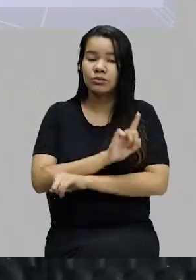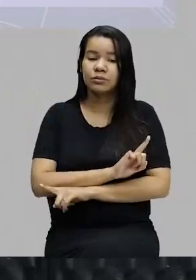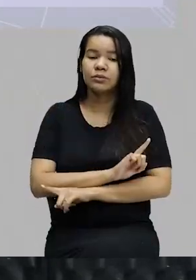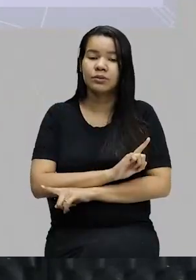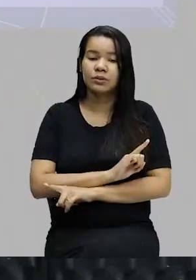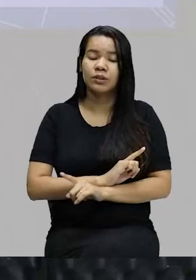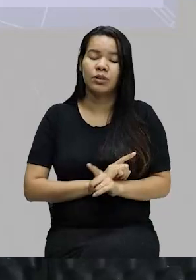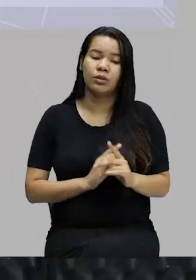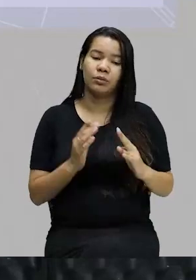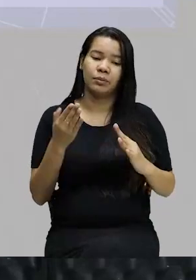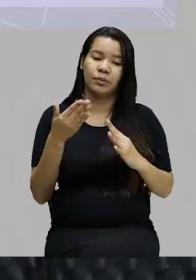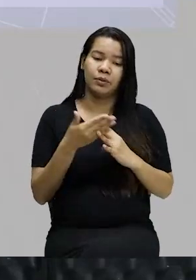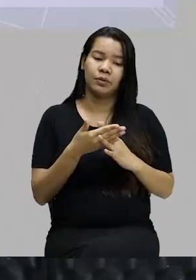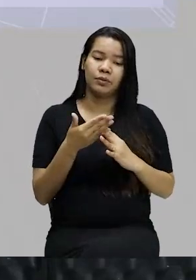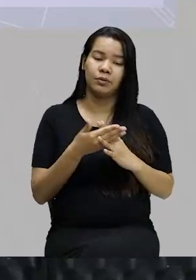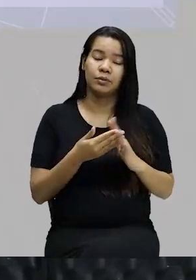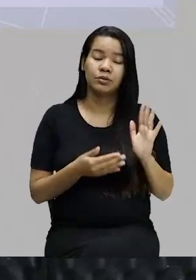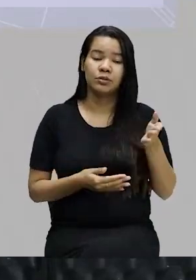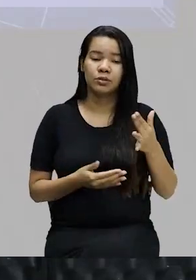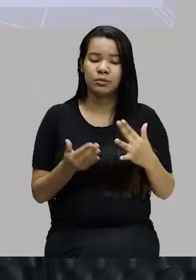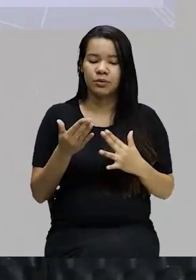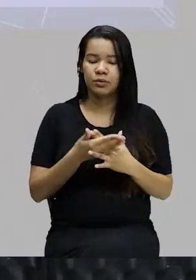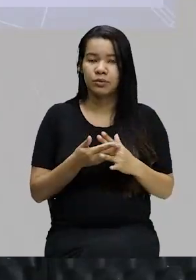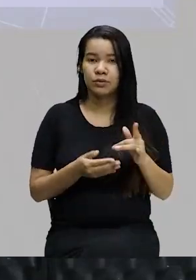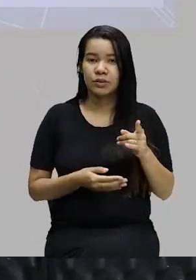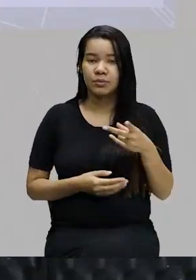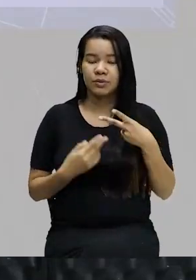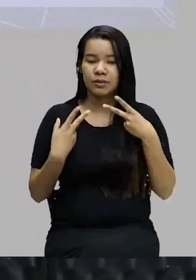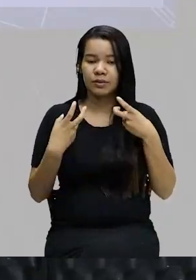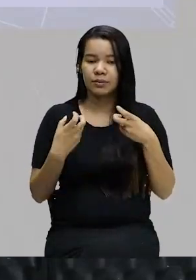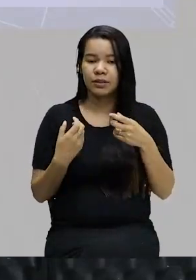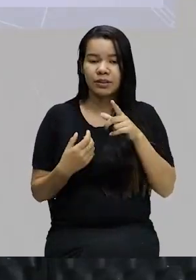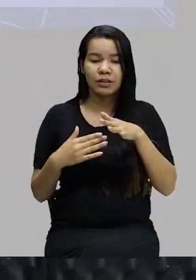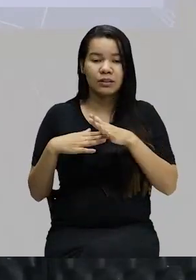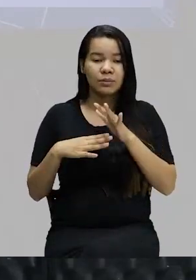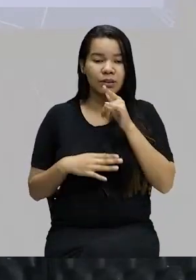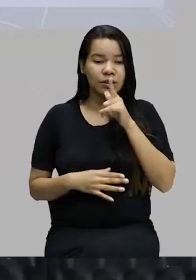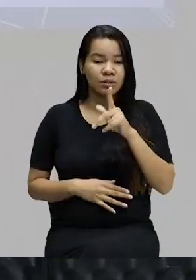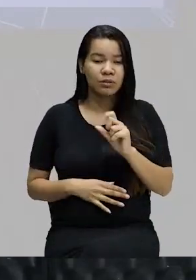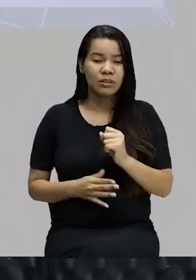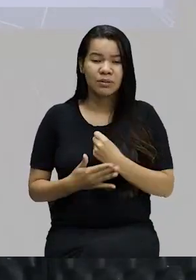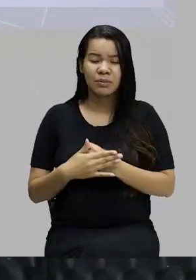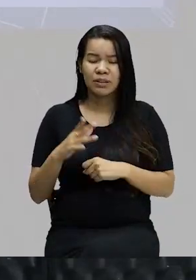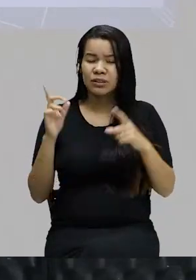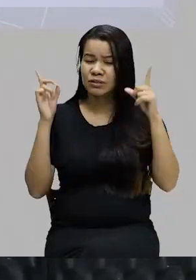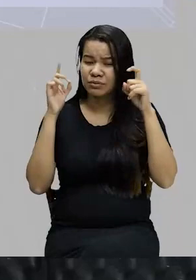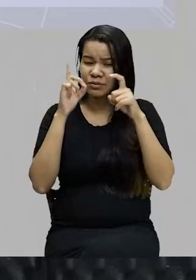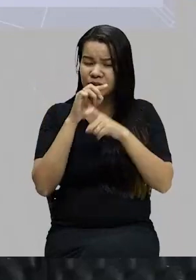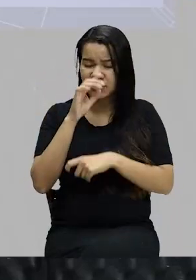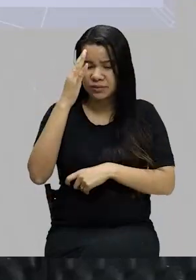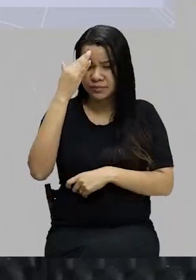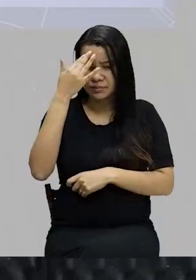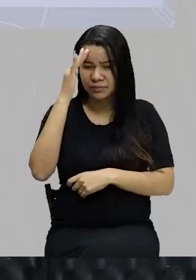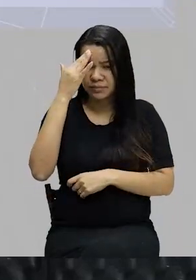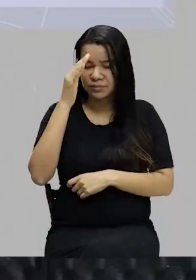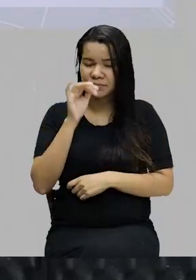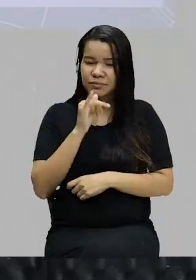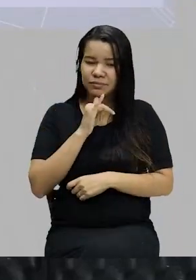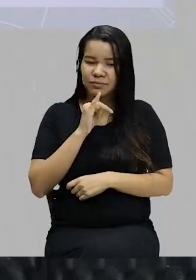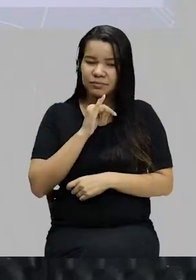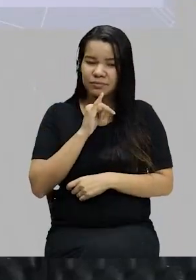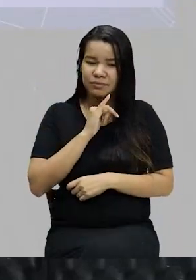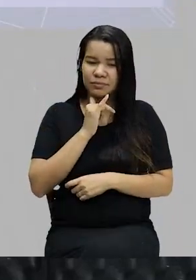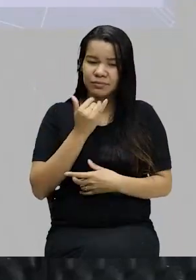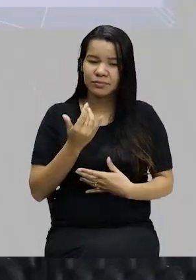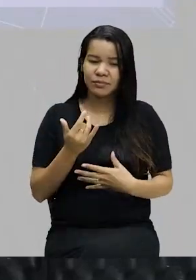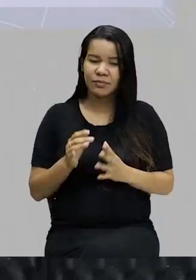ao barroco. No barroco, vocês percebem até uma linguagem mais difícil de compreender. Por exemplo, nas figuras de linguagem que